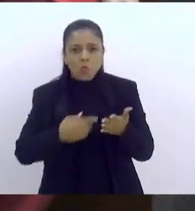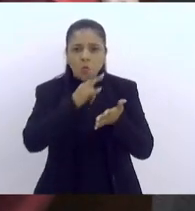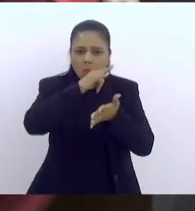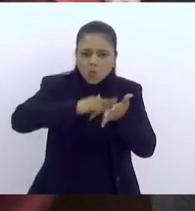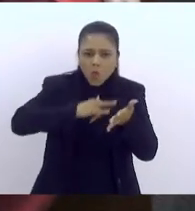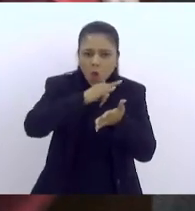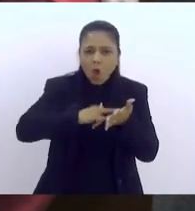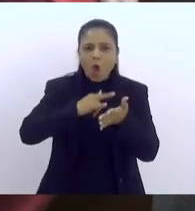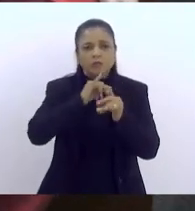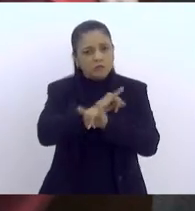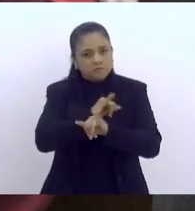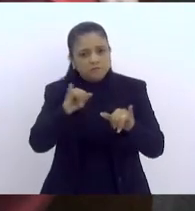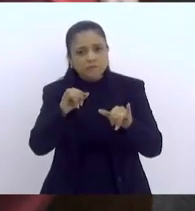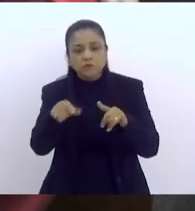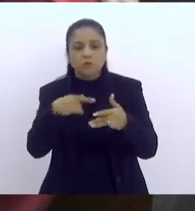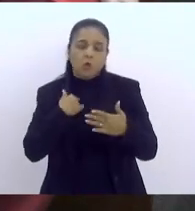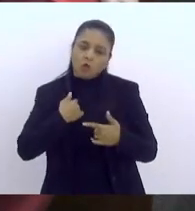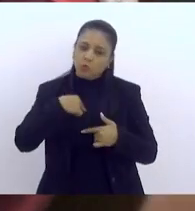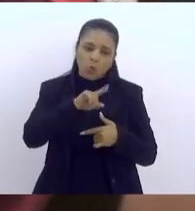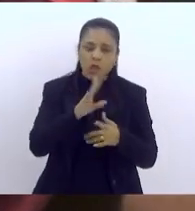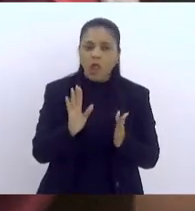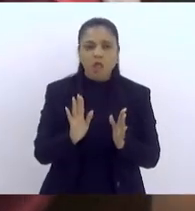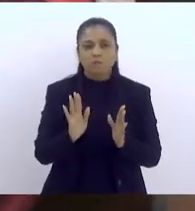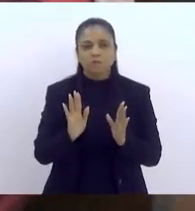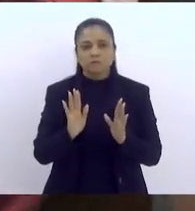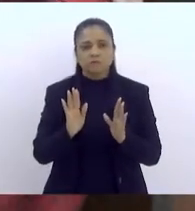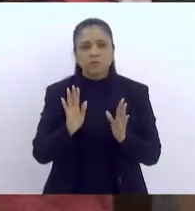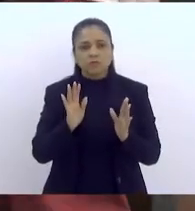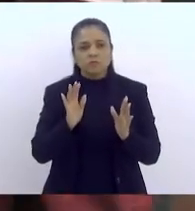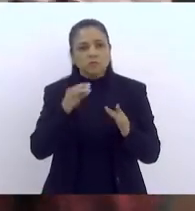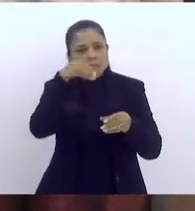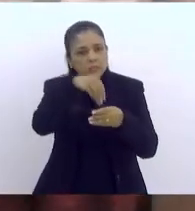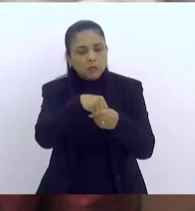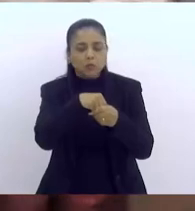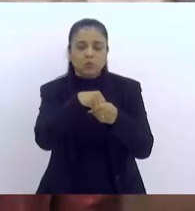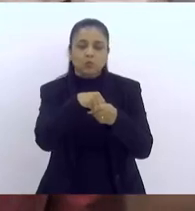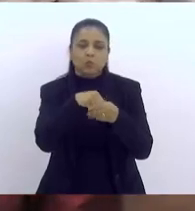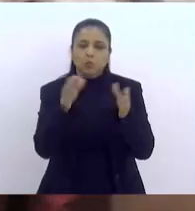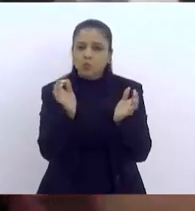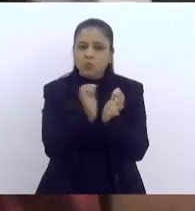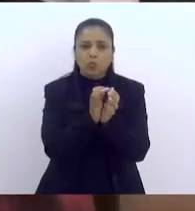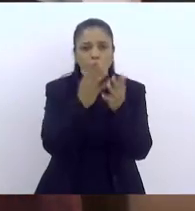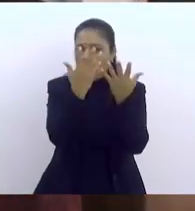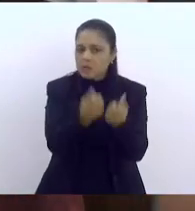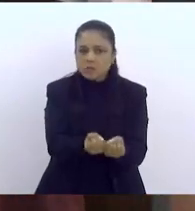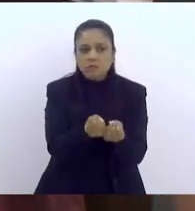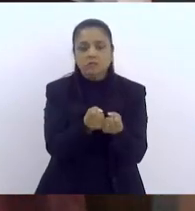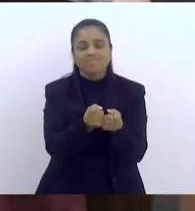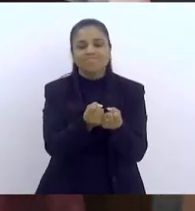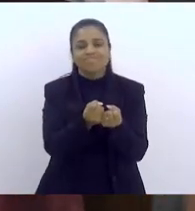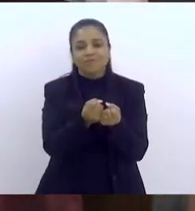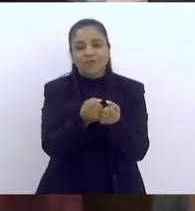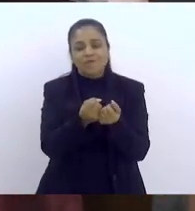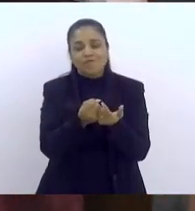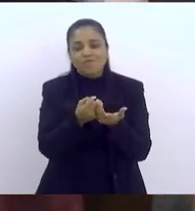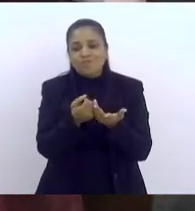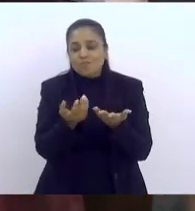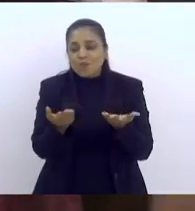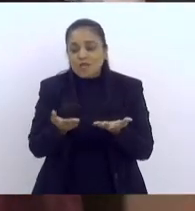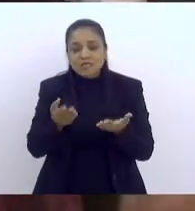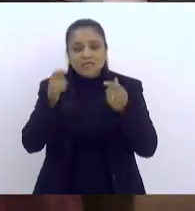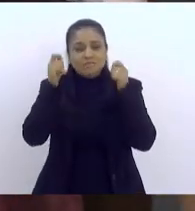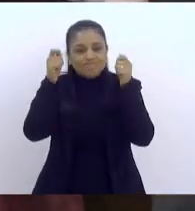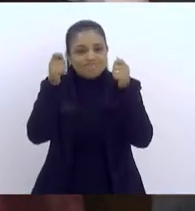emita notas e diga, nós não iremos mais permitir esse tipo de coisa. E realmente ficou muito a desejar este